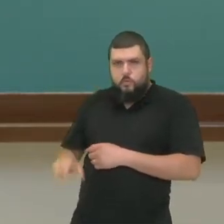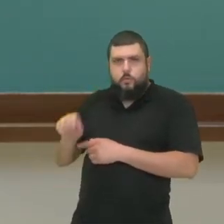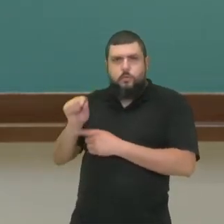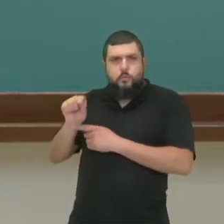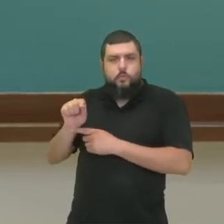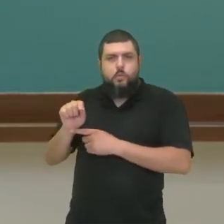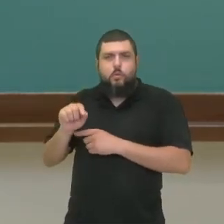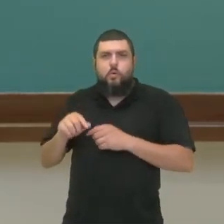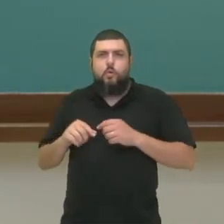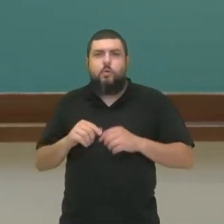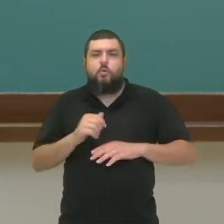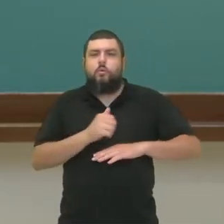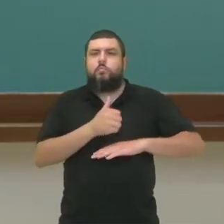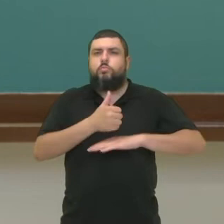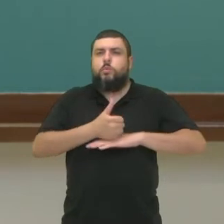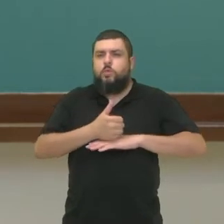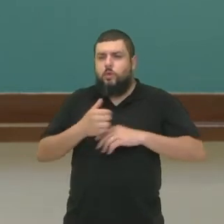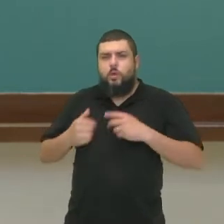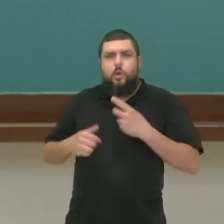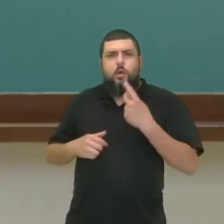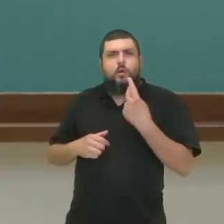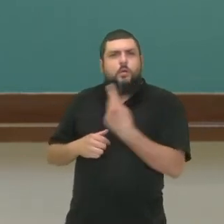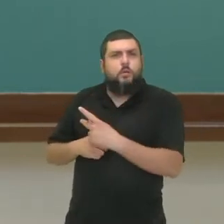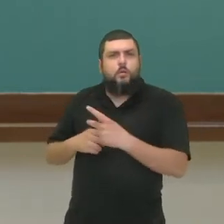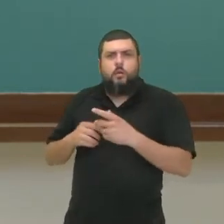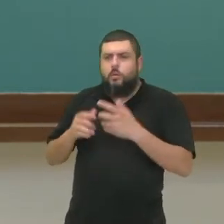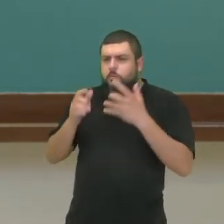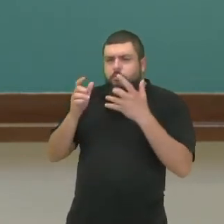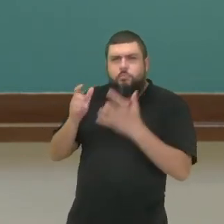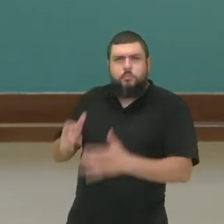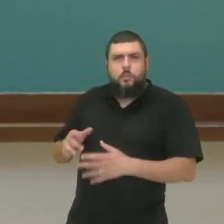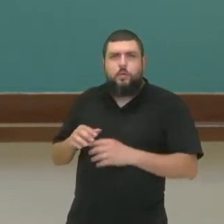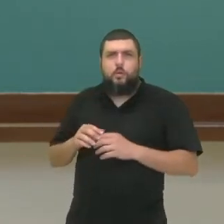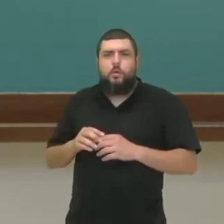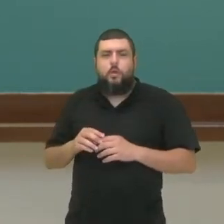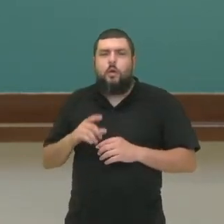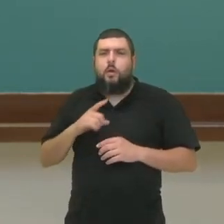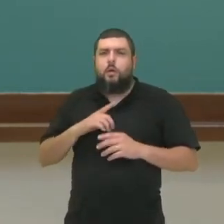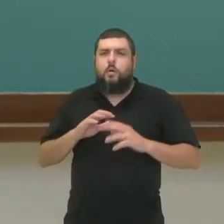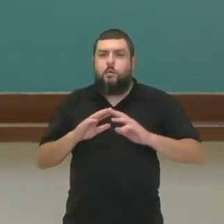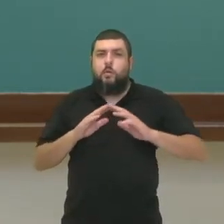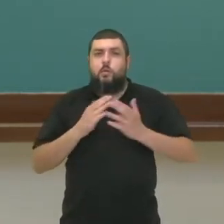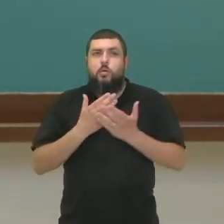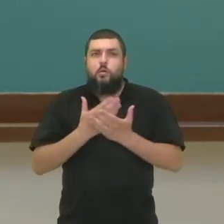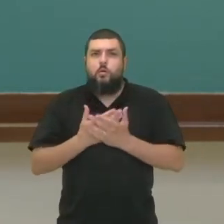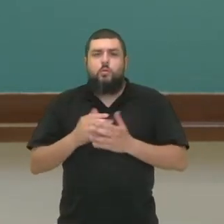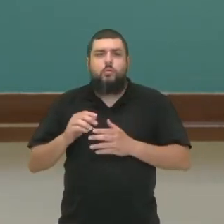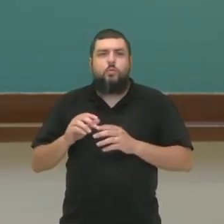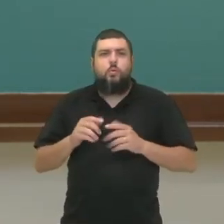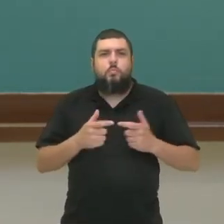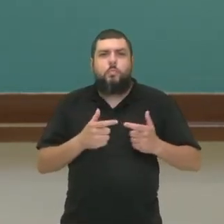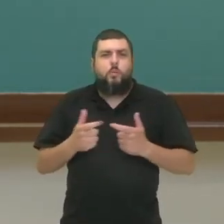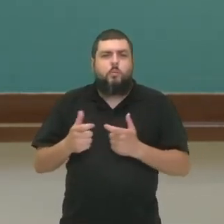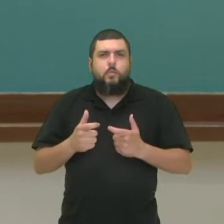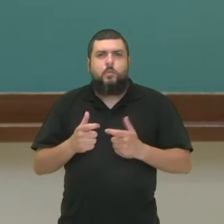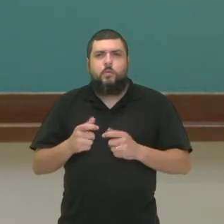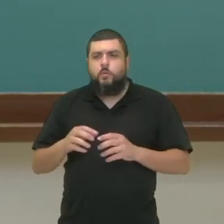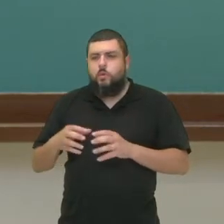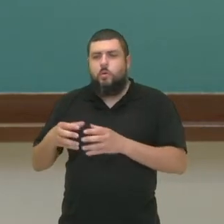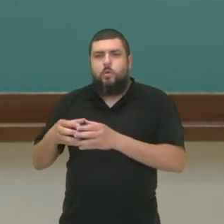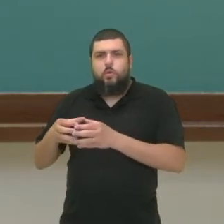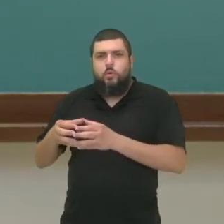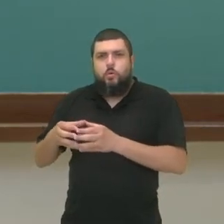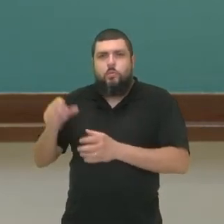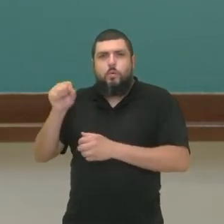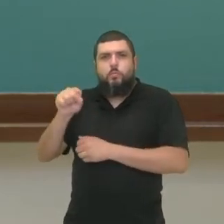né? As más condições de vida na escola de gladiadores fez com que o Espartaco e seu grupo se revoltasse e